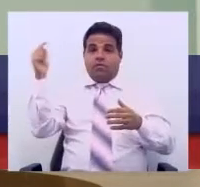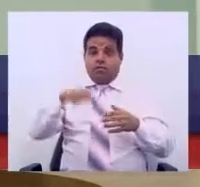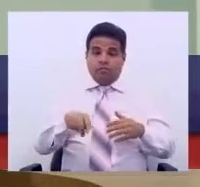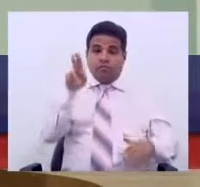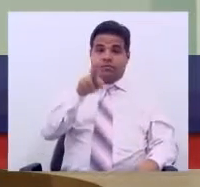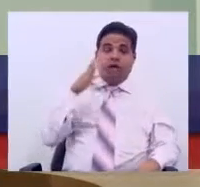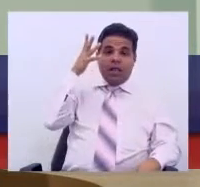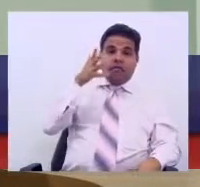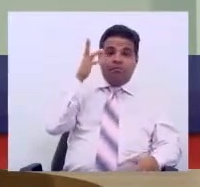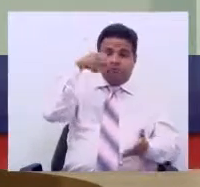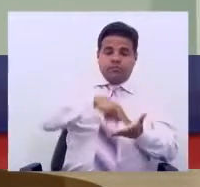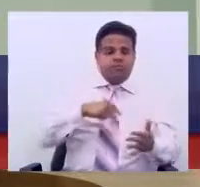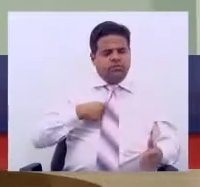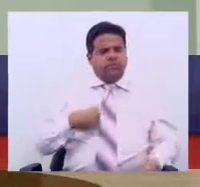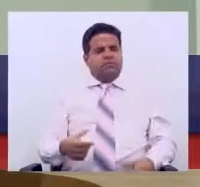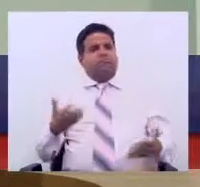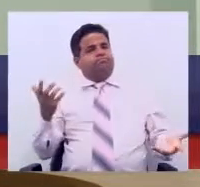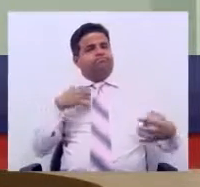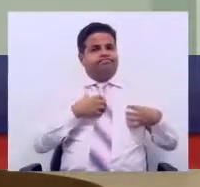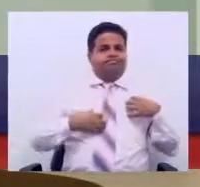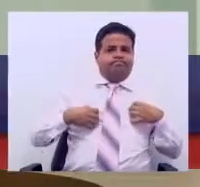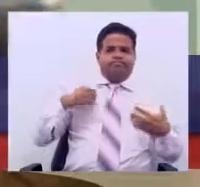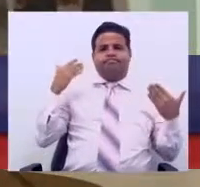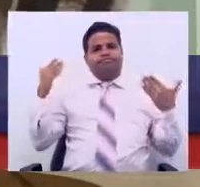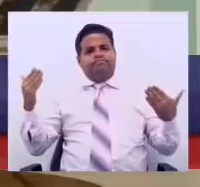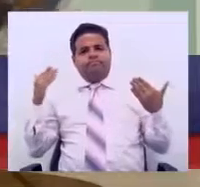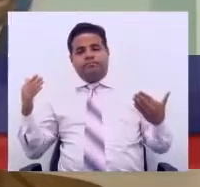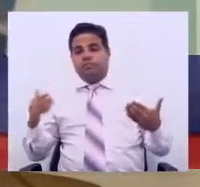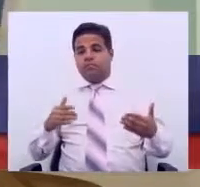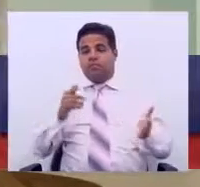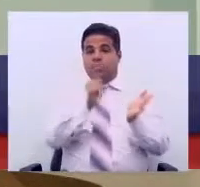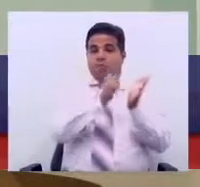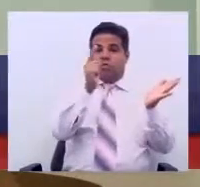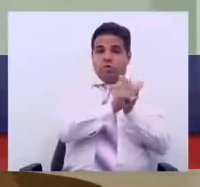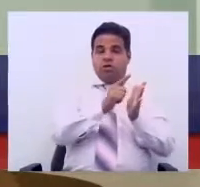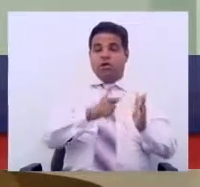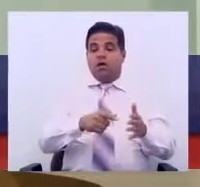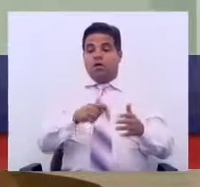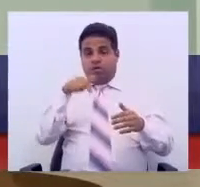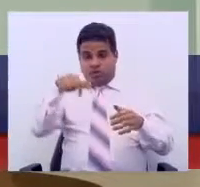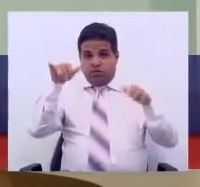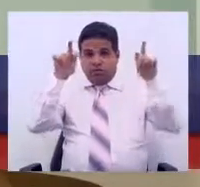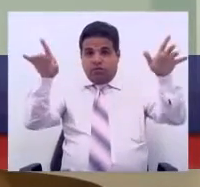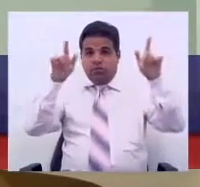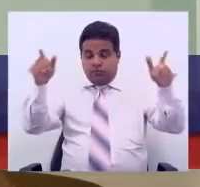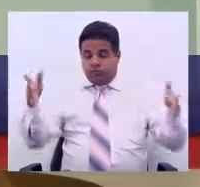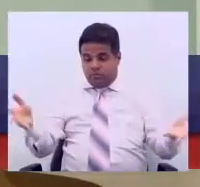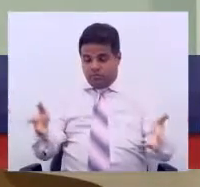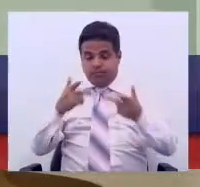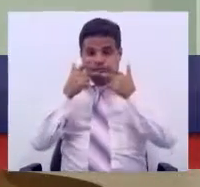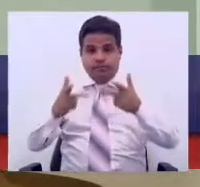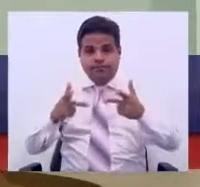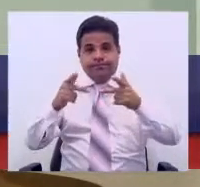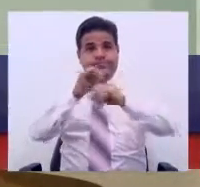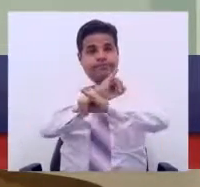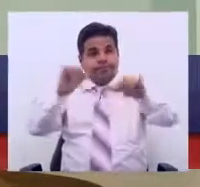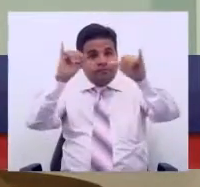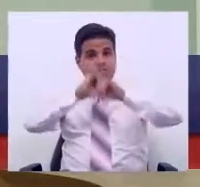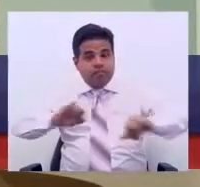da tribuna, porque eu fiquei muito incomodado quando o jornal Folha Metropolitana, na data de hoje, de